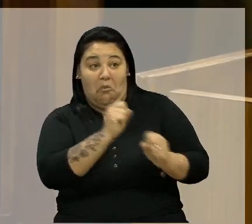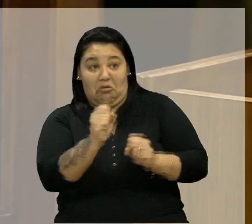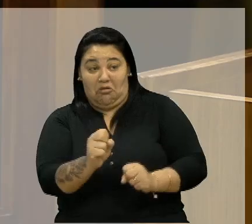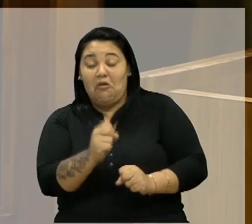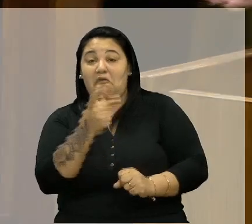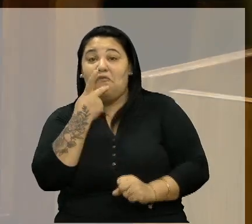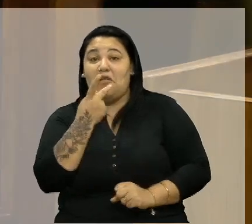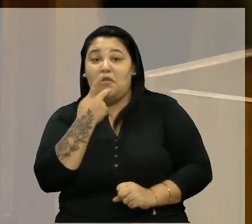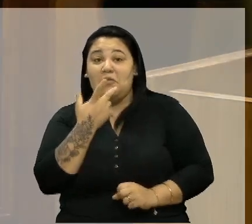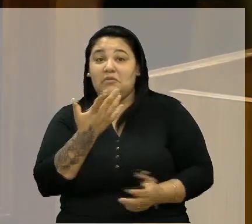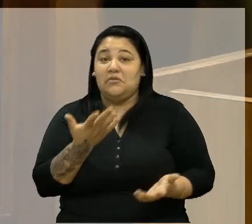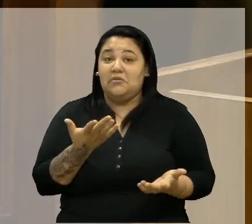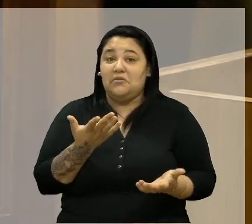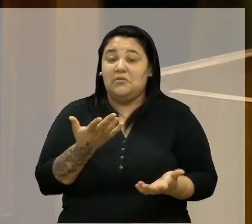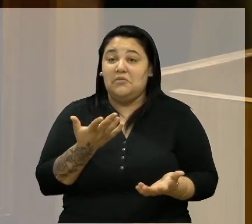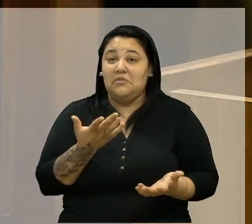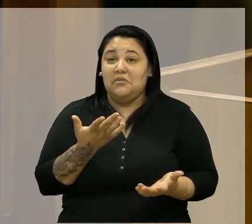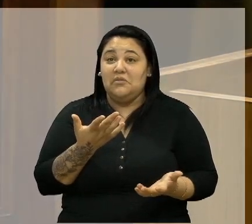que o